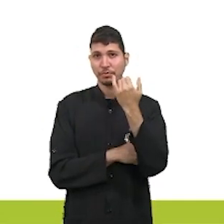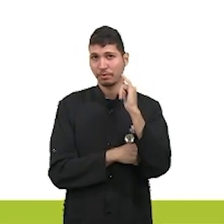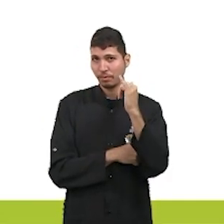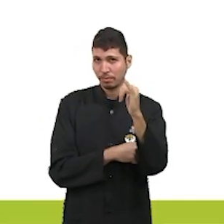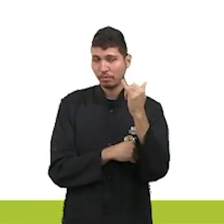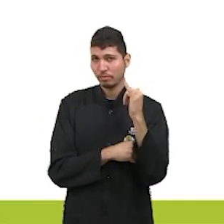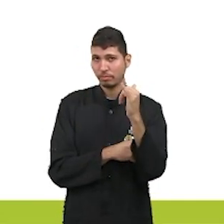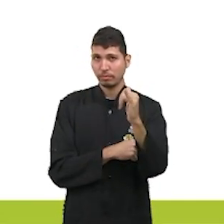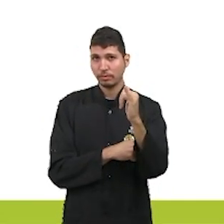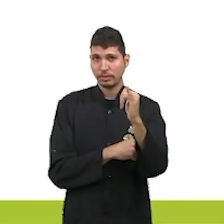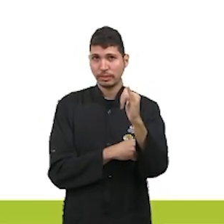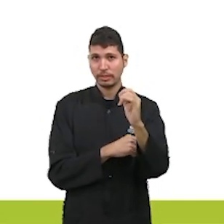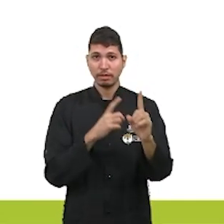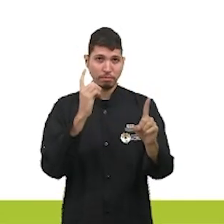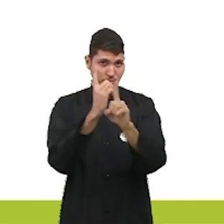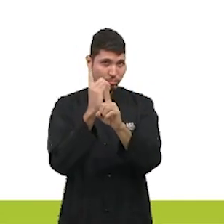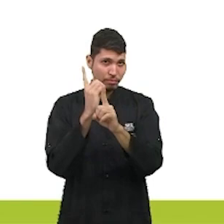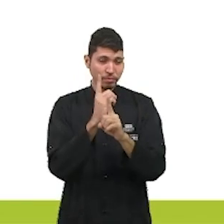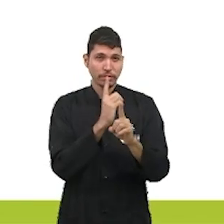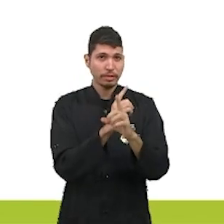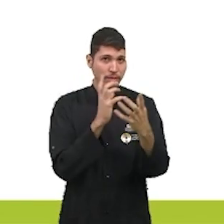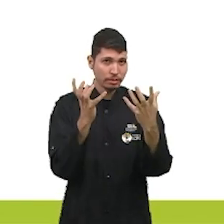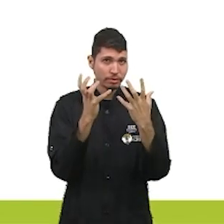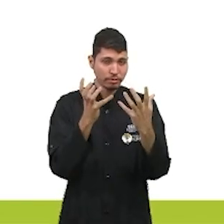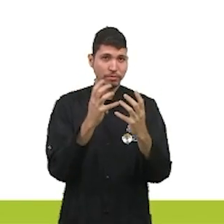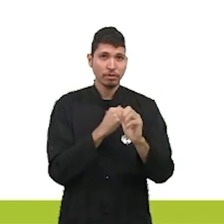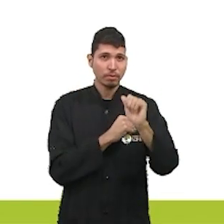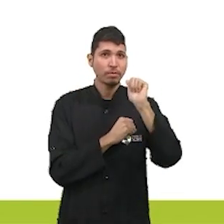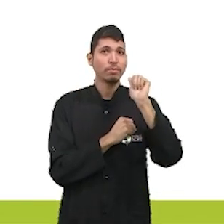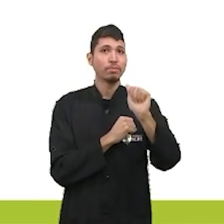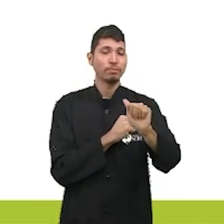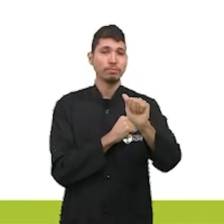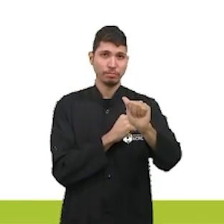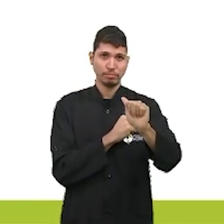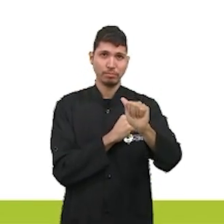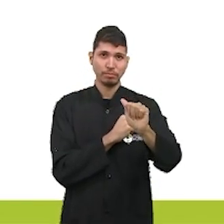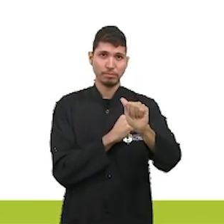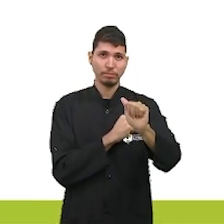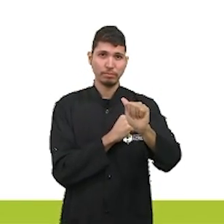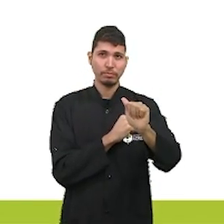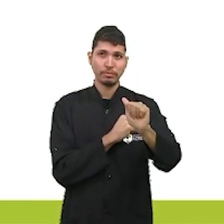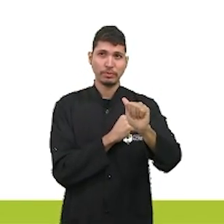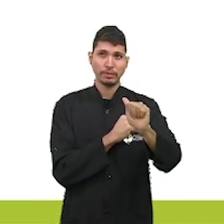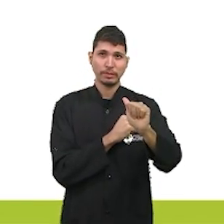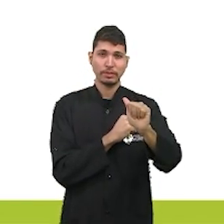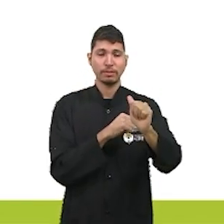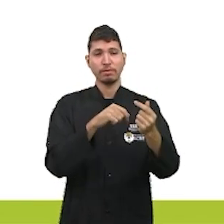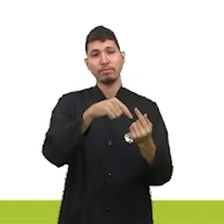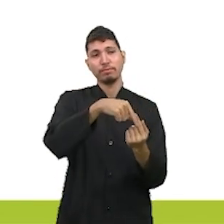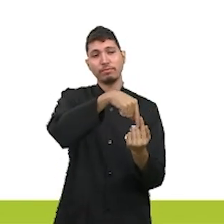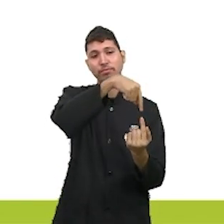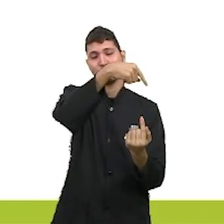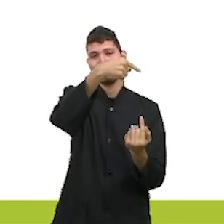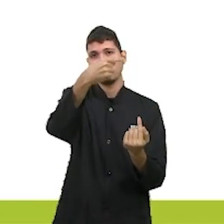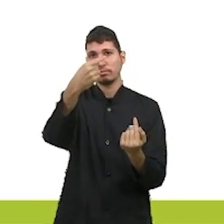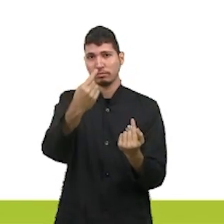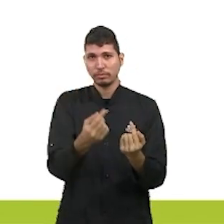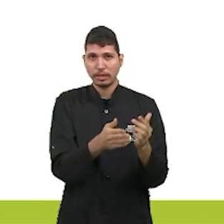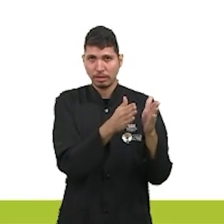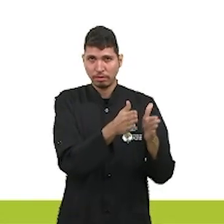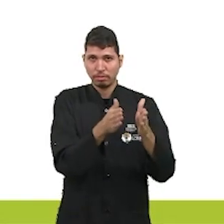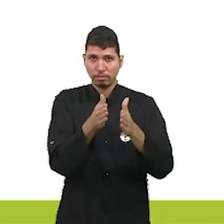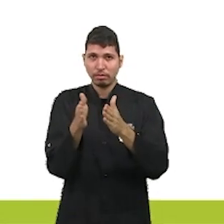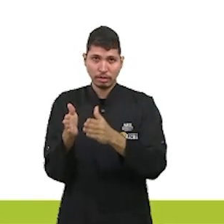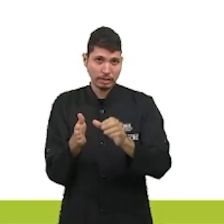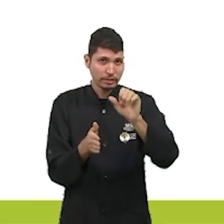é o ampere, né? Aí eu vou usar o amperímetro, eu vou ligar ela em série com o elemento do